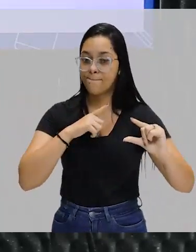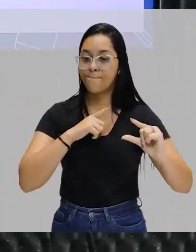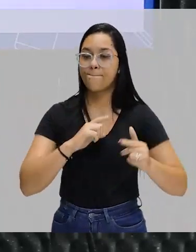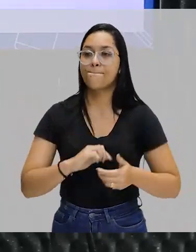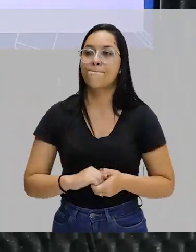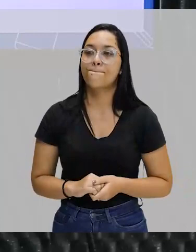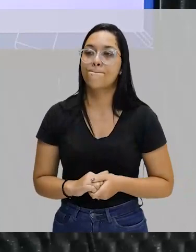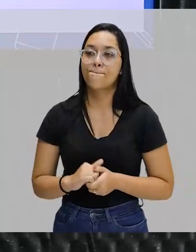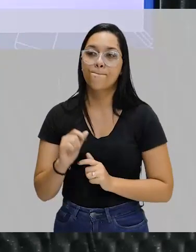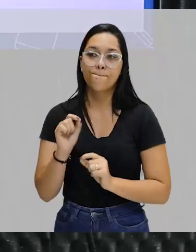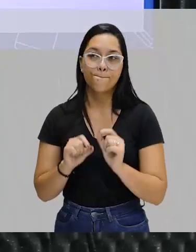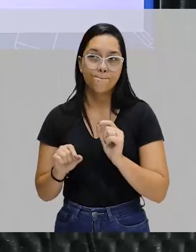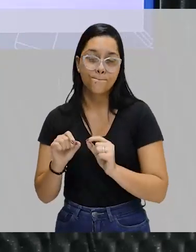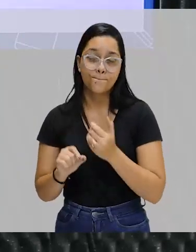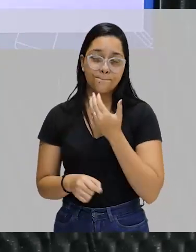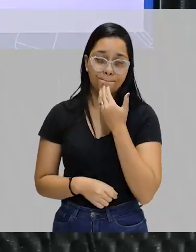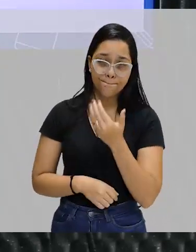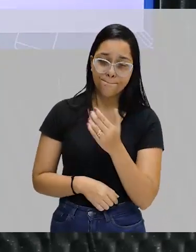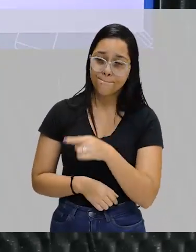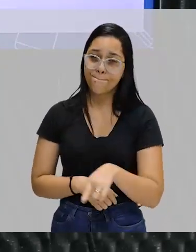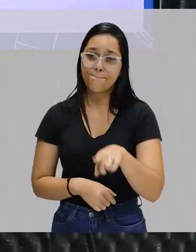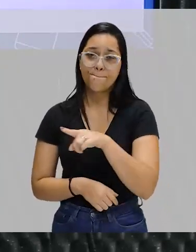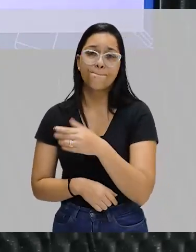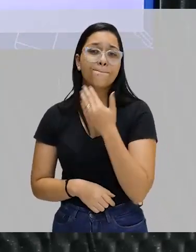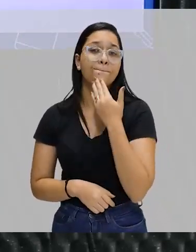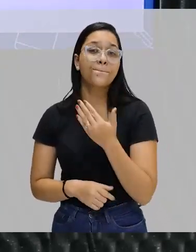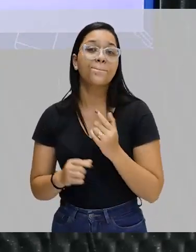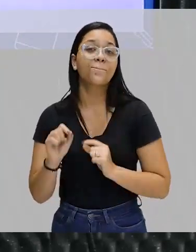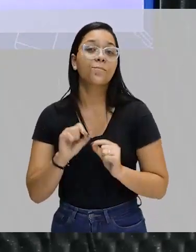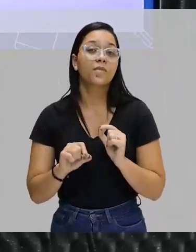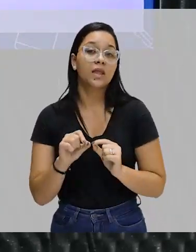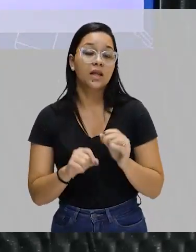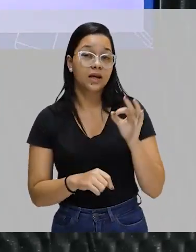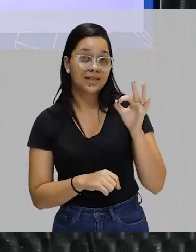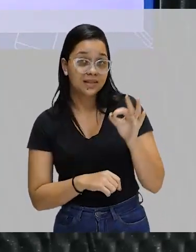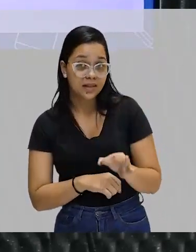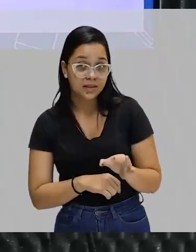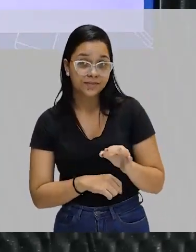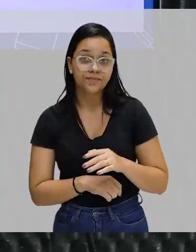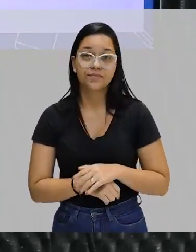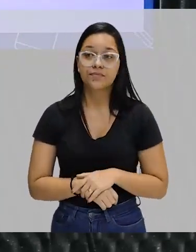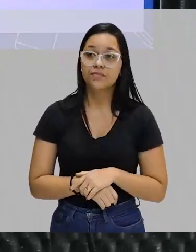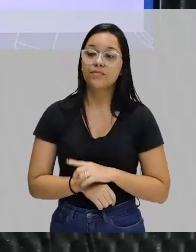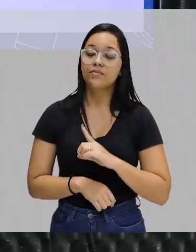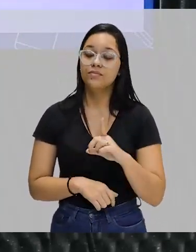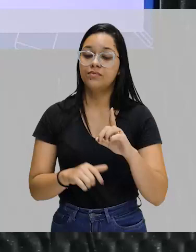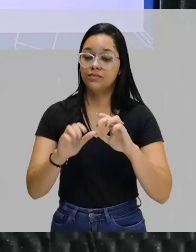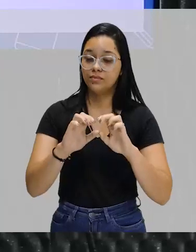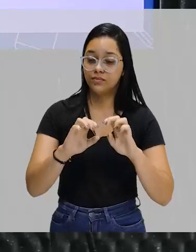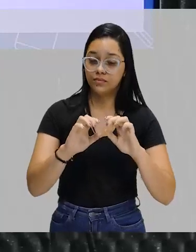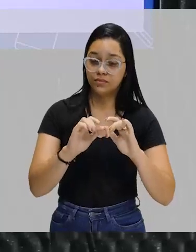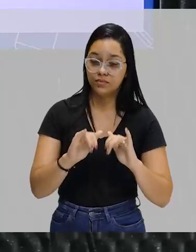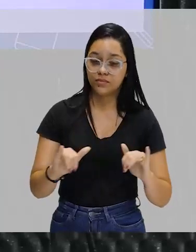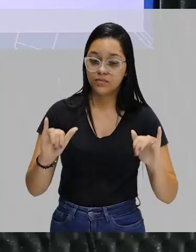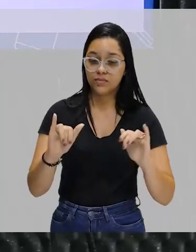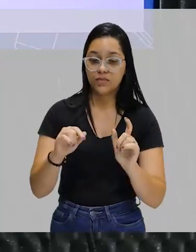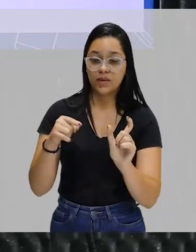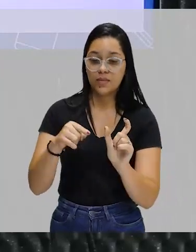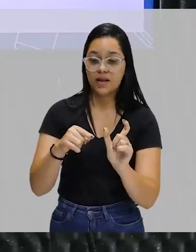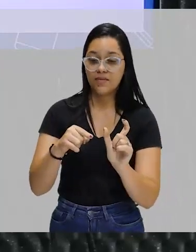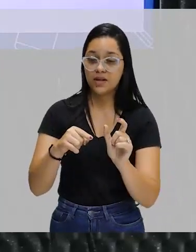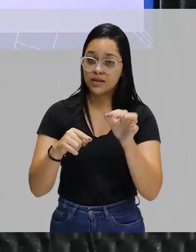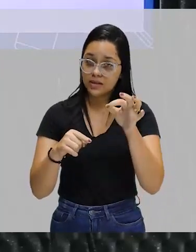questão o que está pedindo para vocês. Ele está pedindo o que está correto. Então, vão lá no enunciado e grifem a